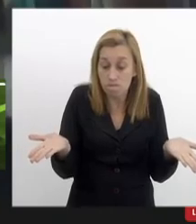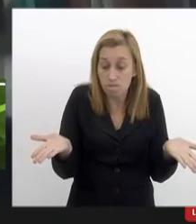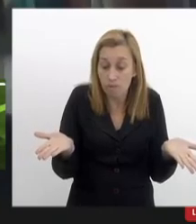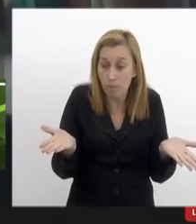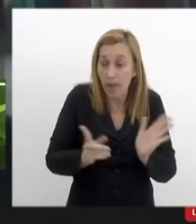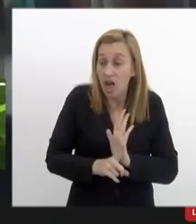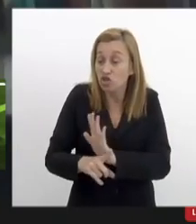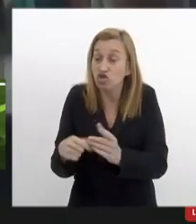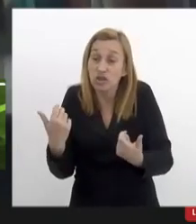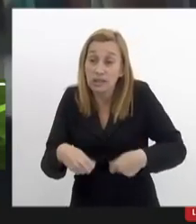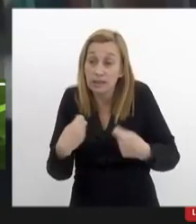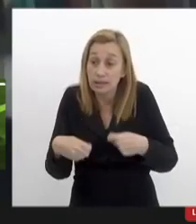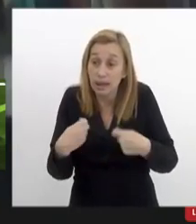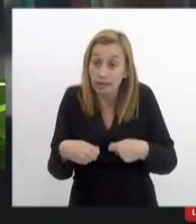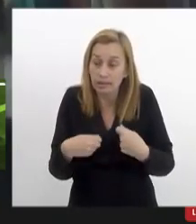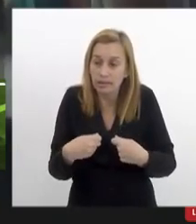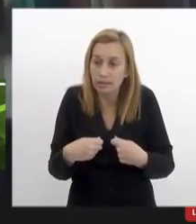atender necessidades